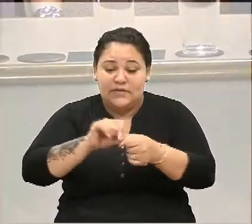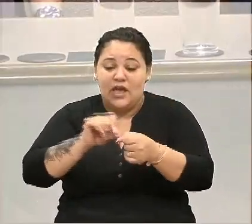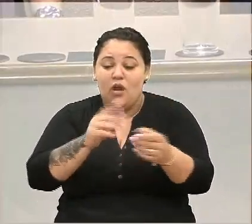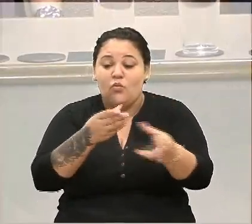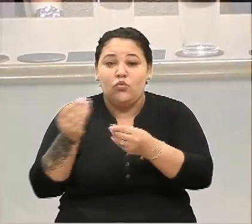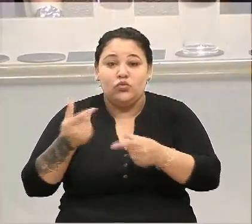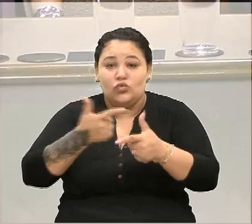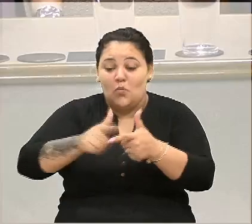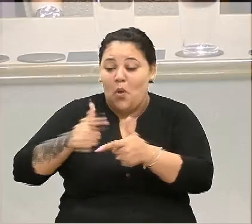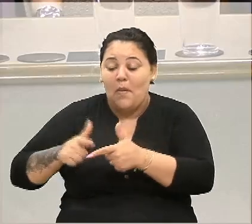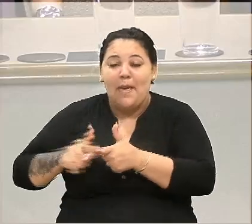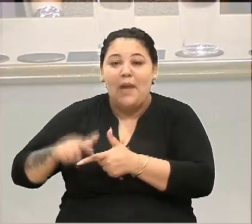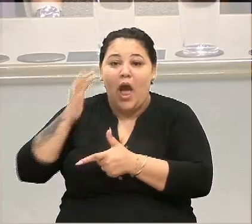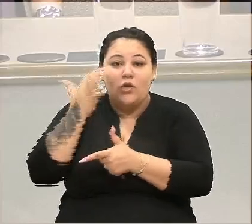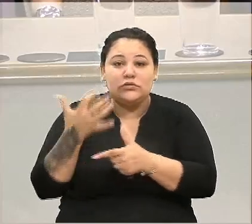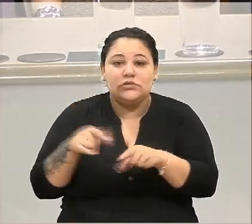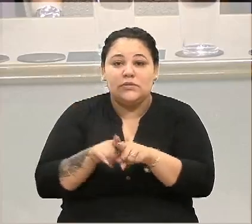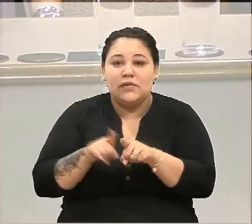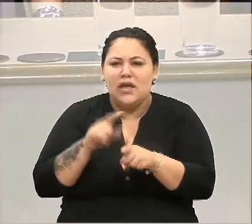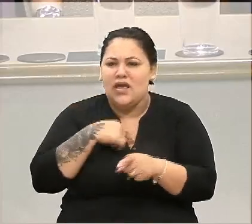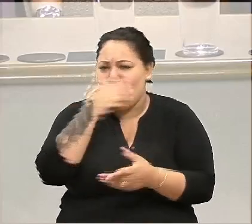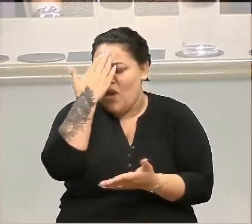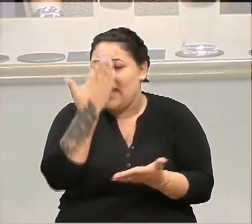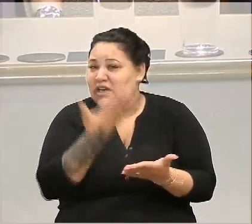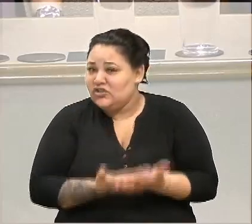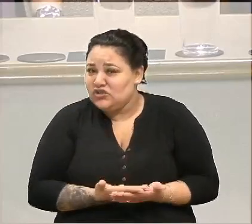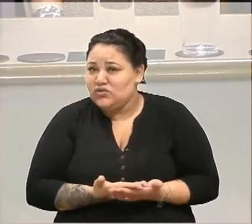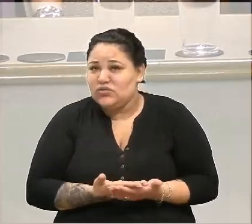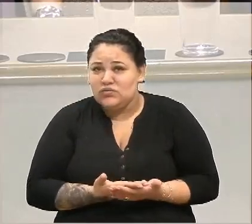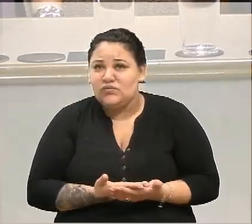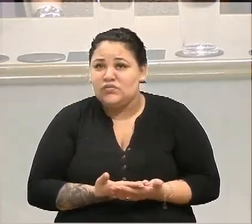problemas aconteceram, e eu acredito